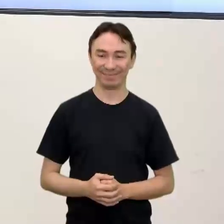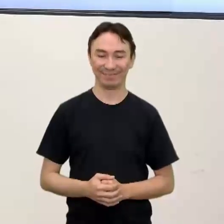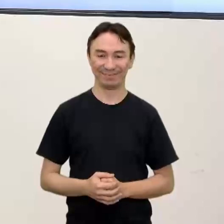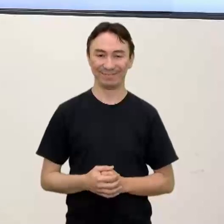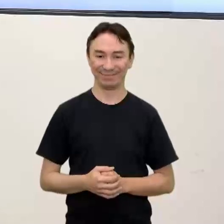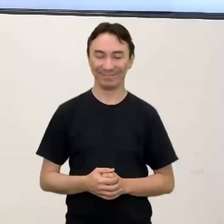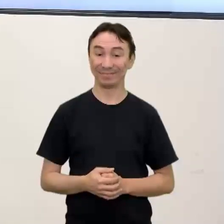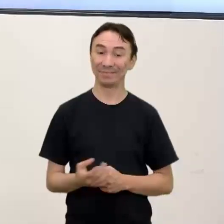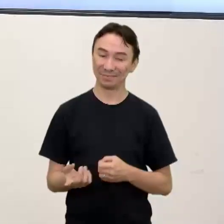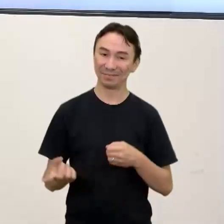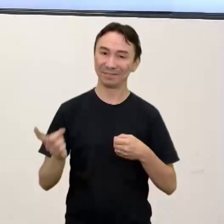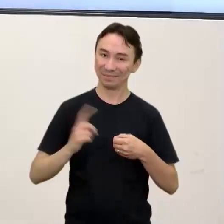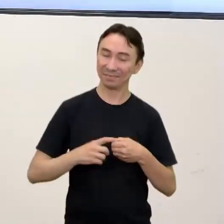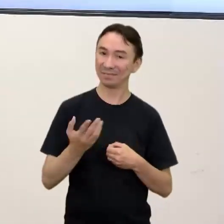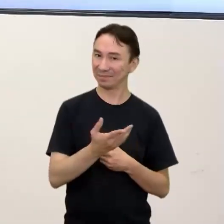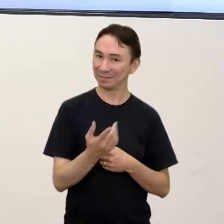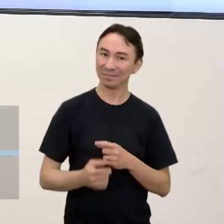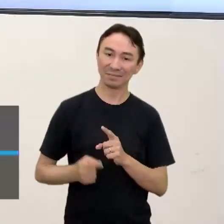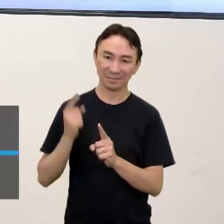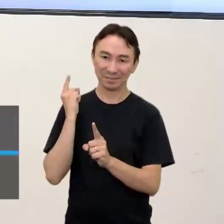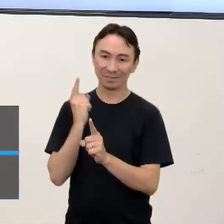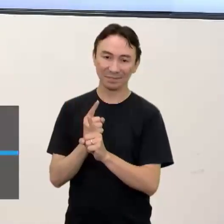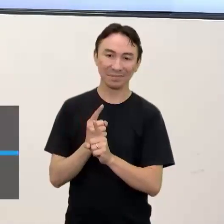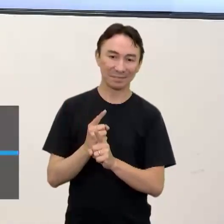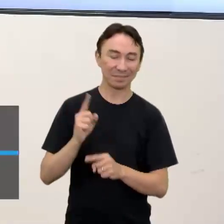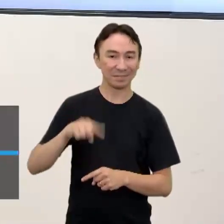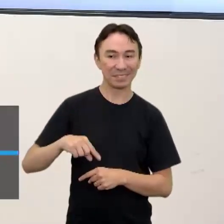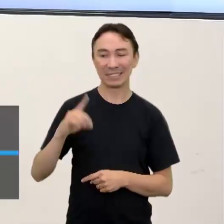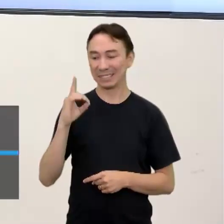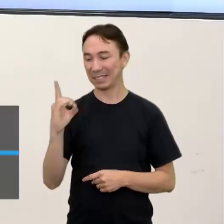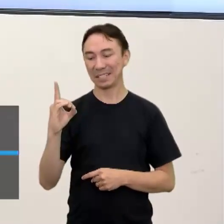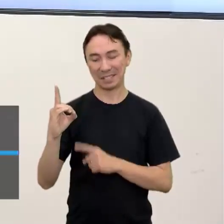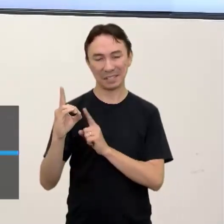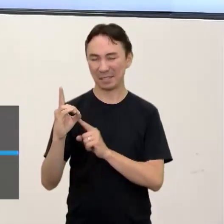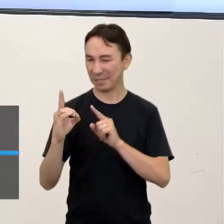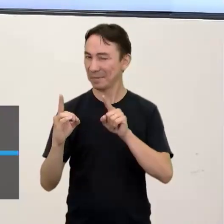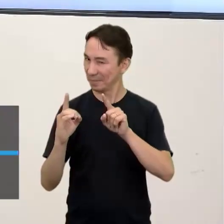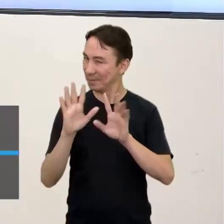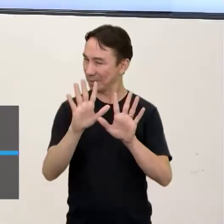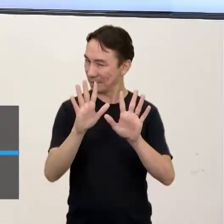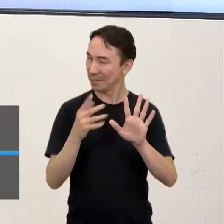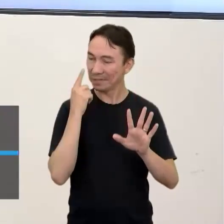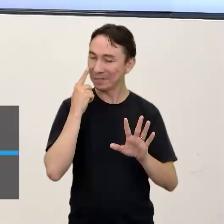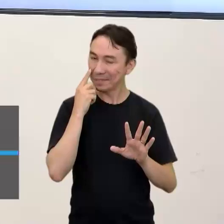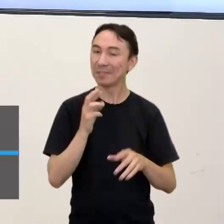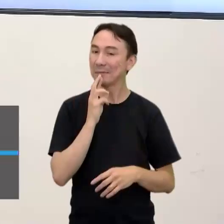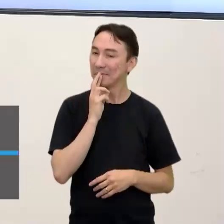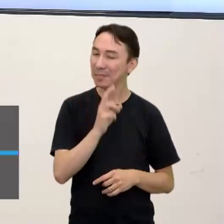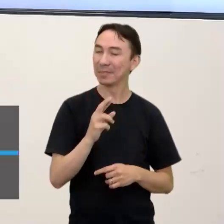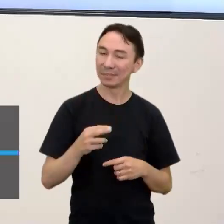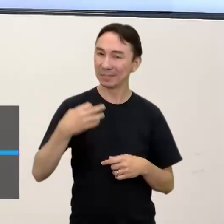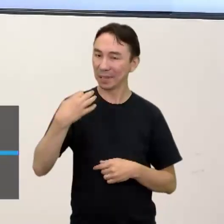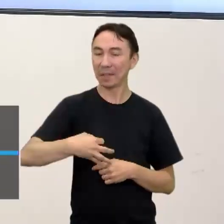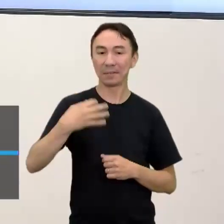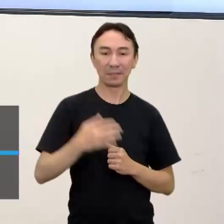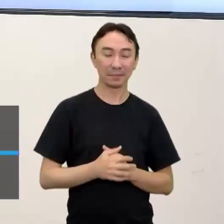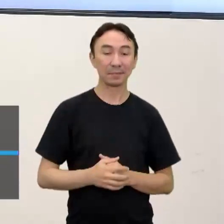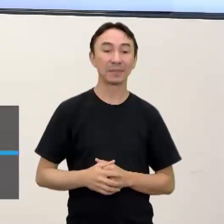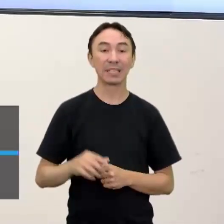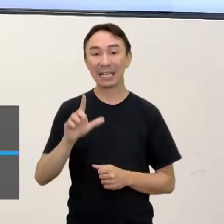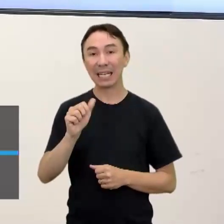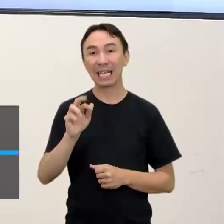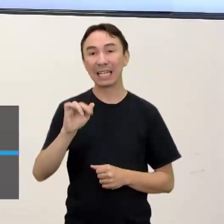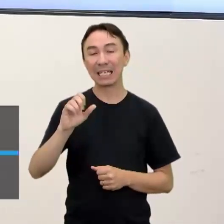Voltamos aqui, a maioria de vocês está achando aí a letra D, né? Nós já vamos corrigir. Mas antes eu quero responder uma pergunta aqui que a Larissa fez,